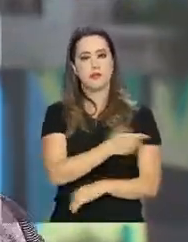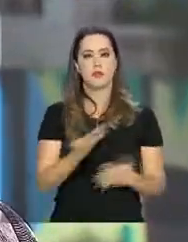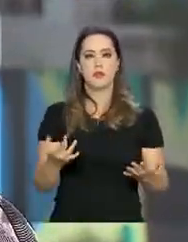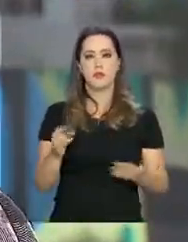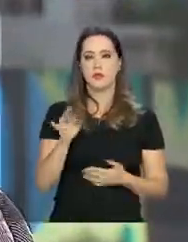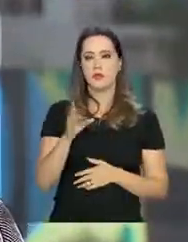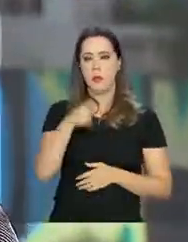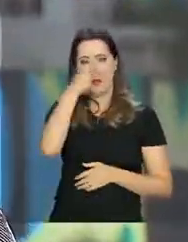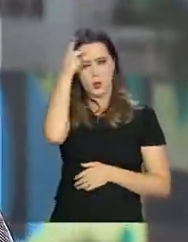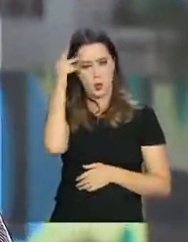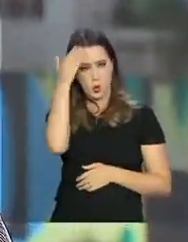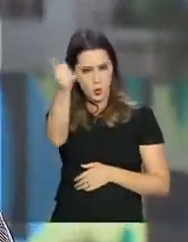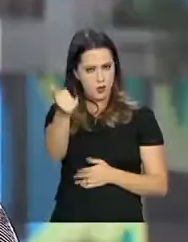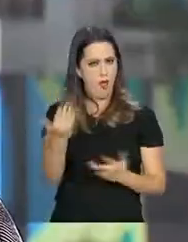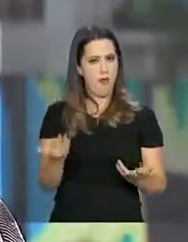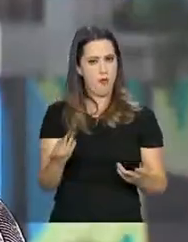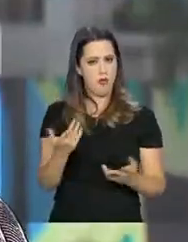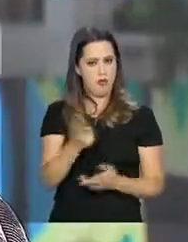só ignorante é que não toma.